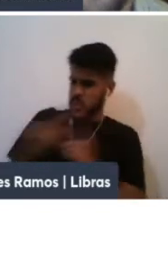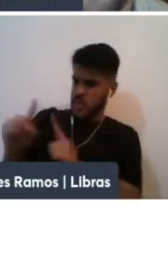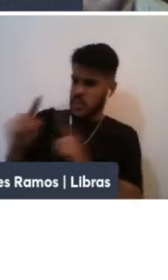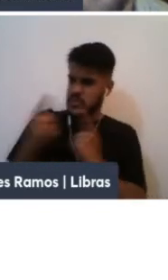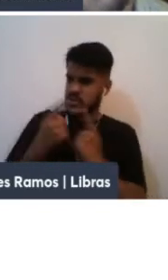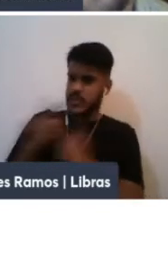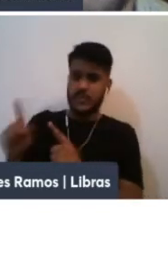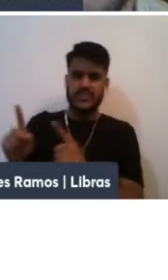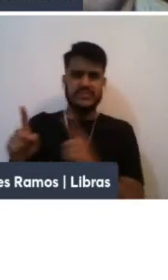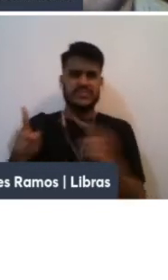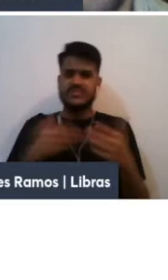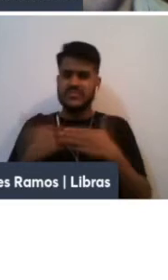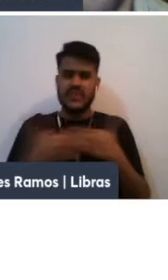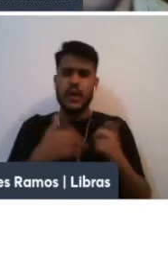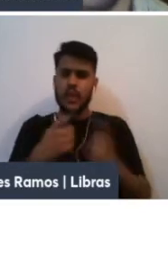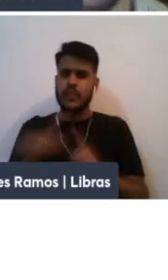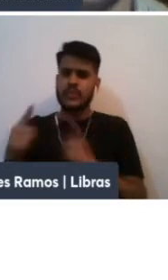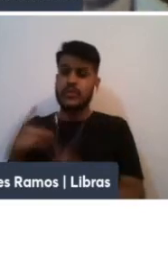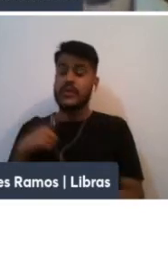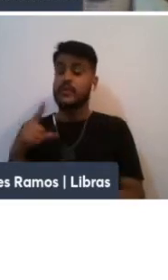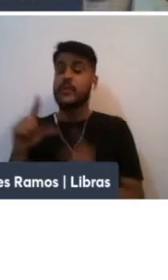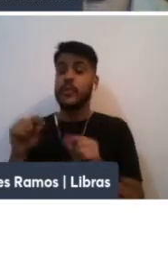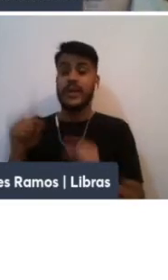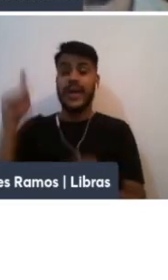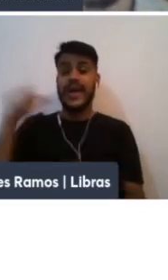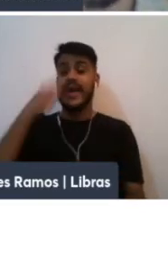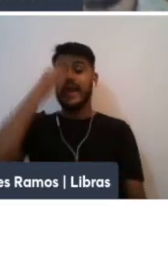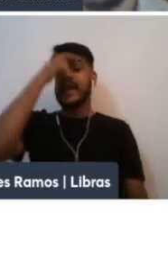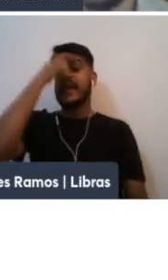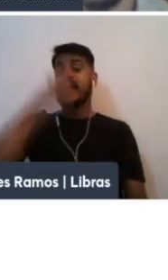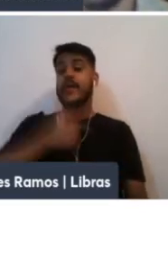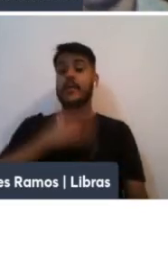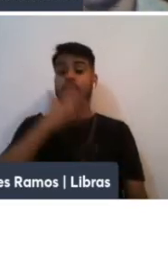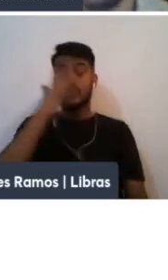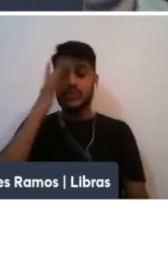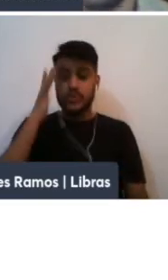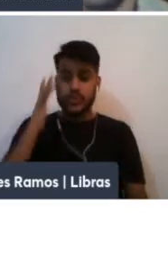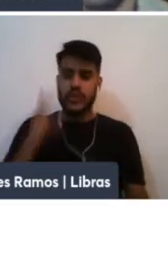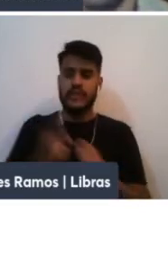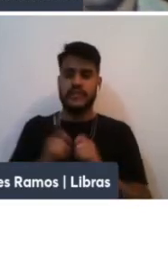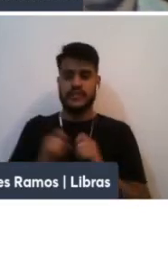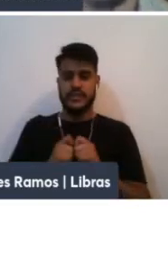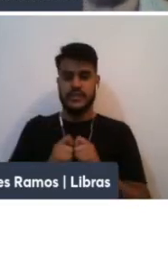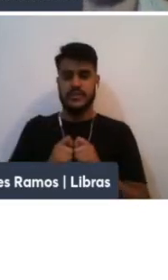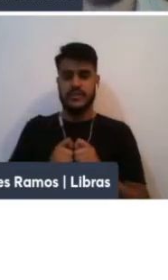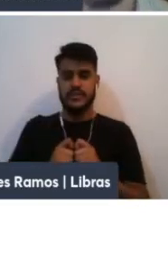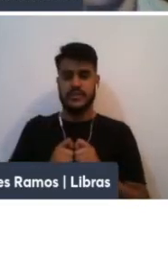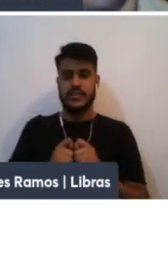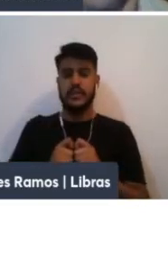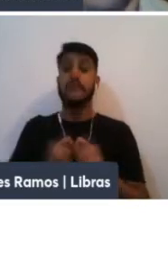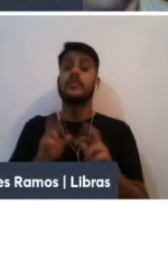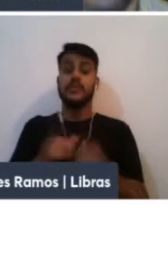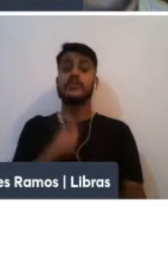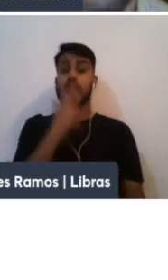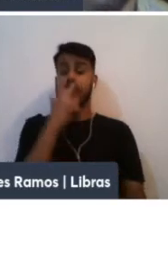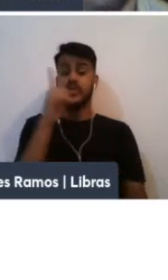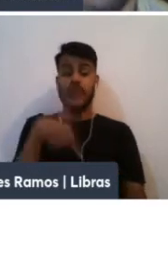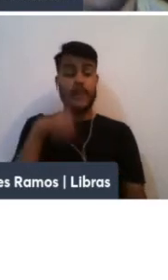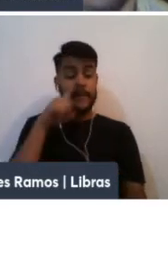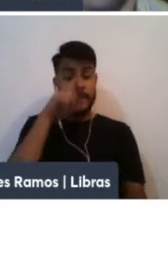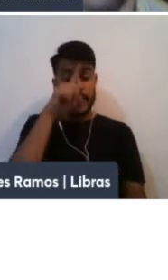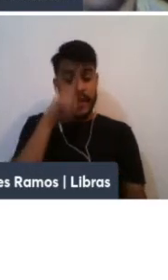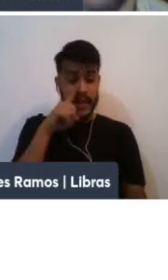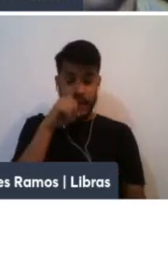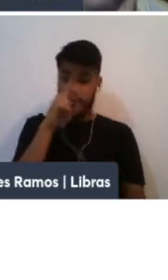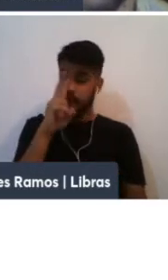contra tudo que está acontecendo, é o indivíduo que está fazendo. Isso eu acho muito grave, perigosíssimo. E